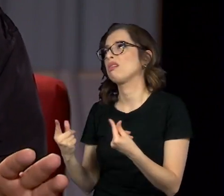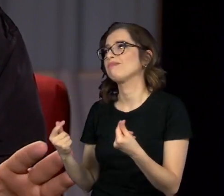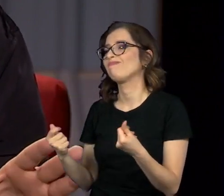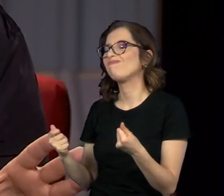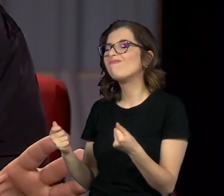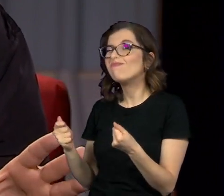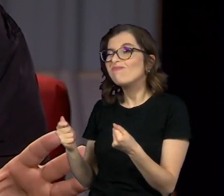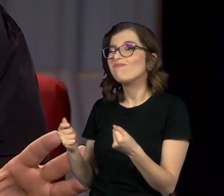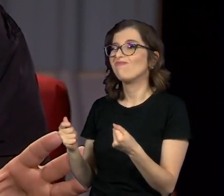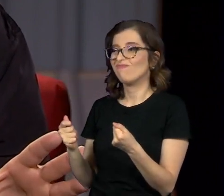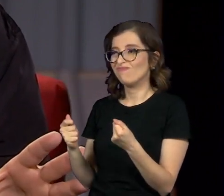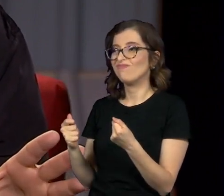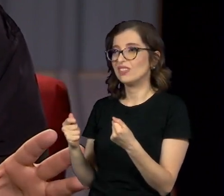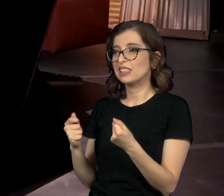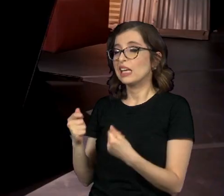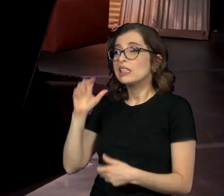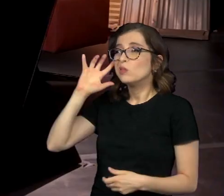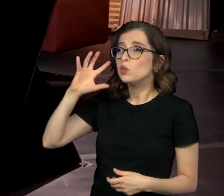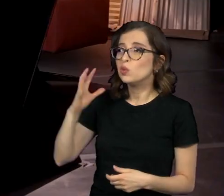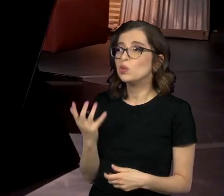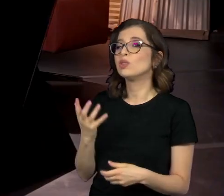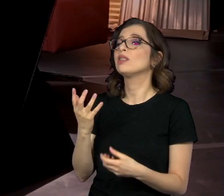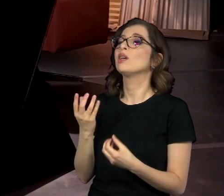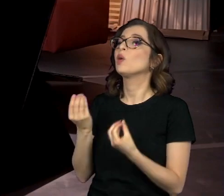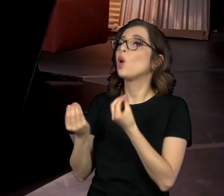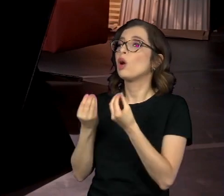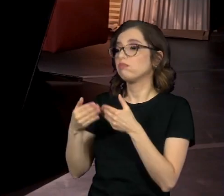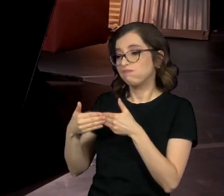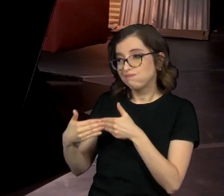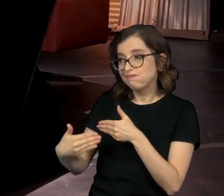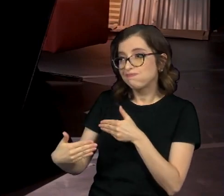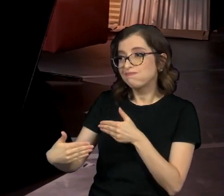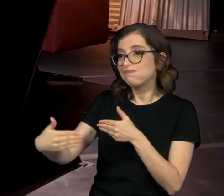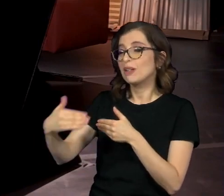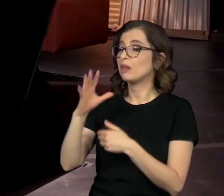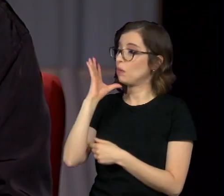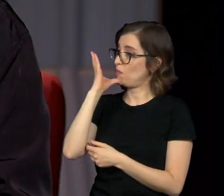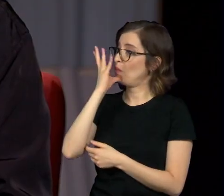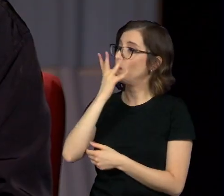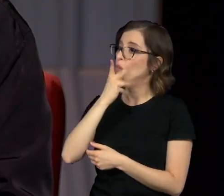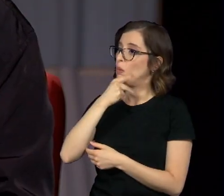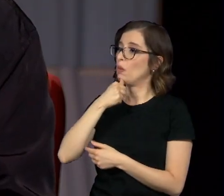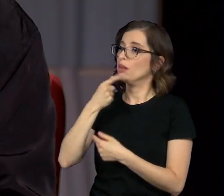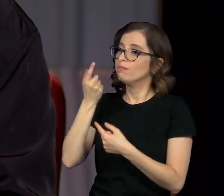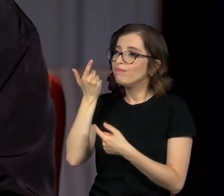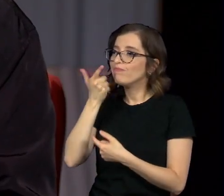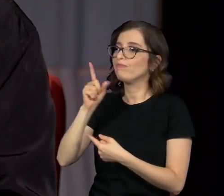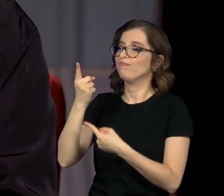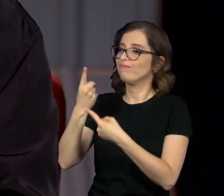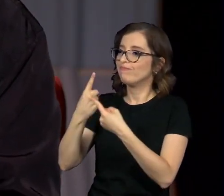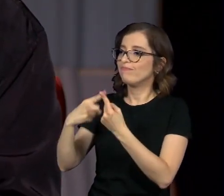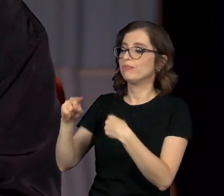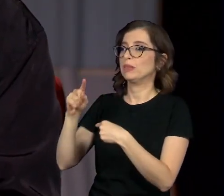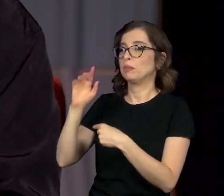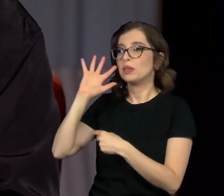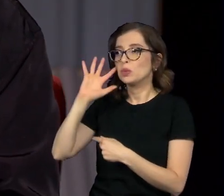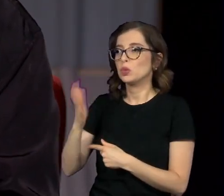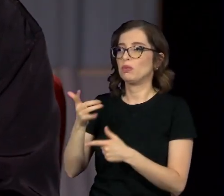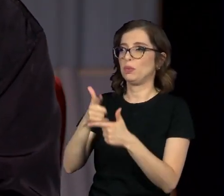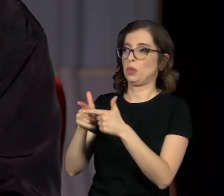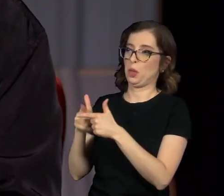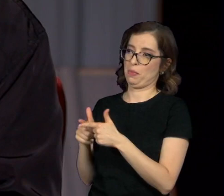acompanhar por um longo tempo ainda. E é uma crise. A gente tem que reconhecer como uma crise, mas eu, como